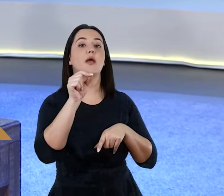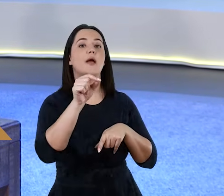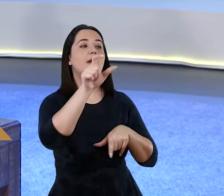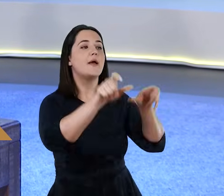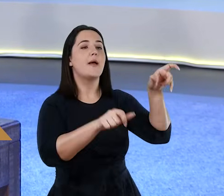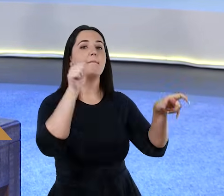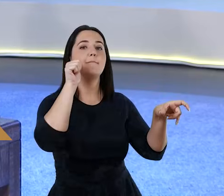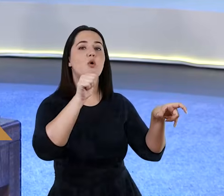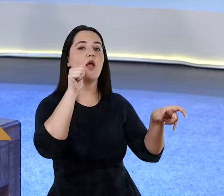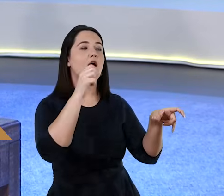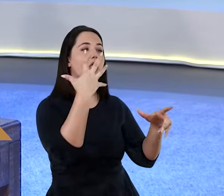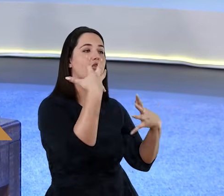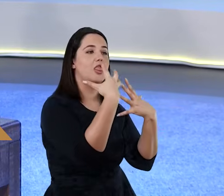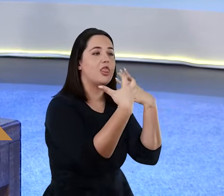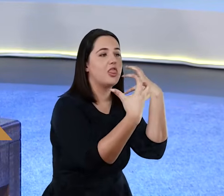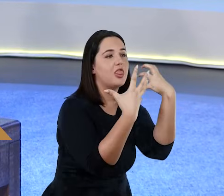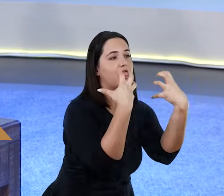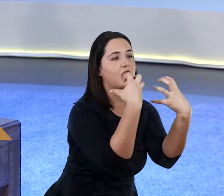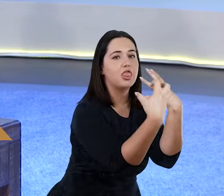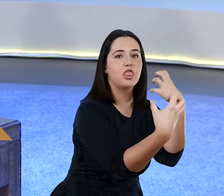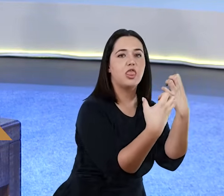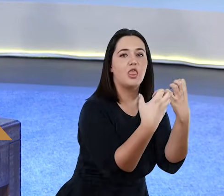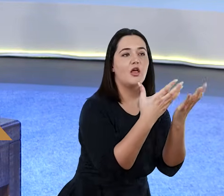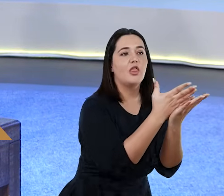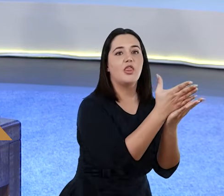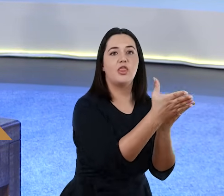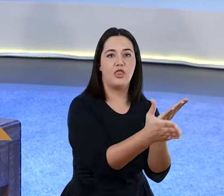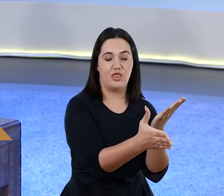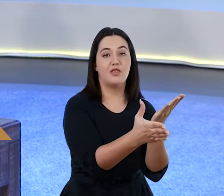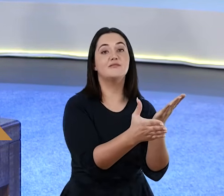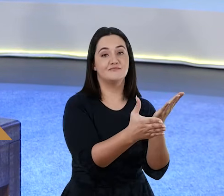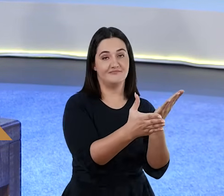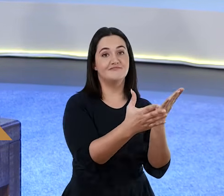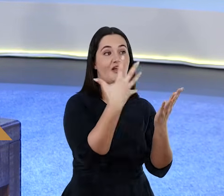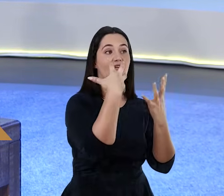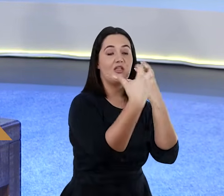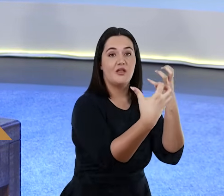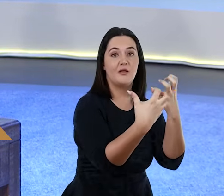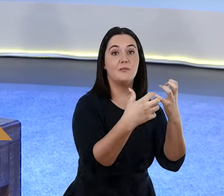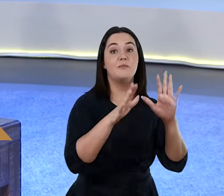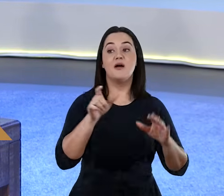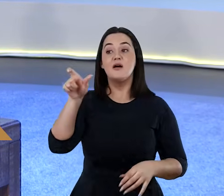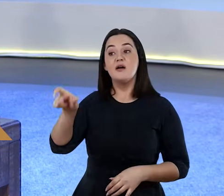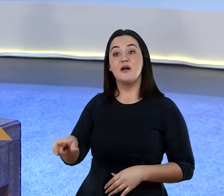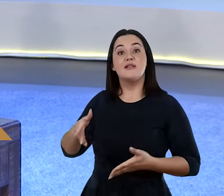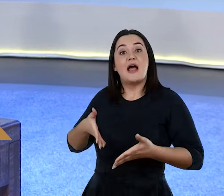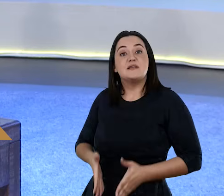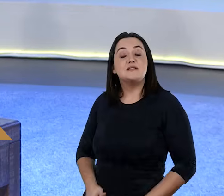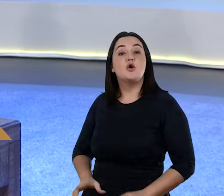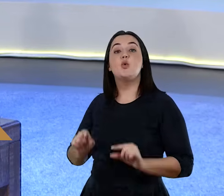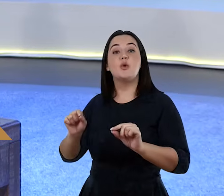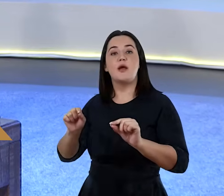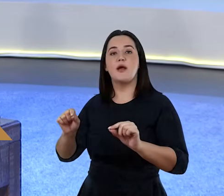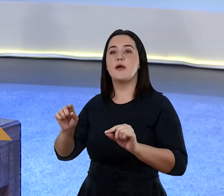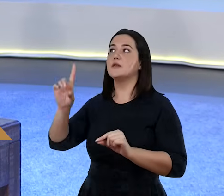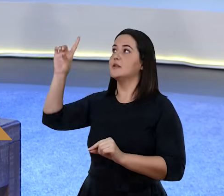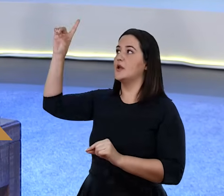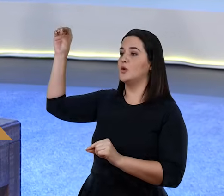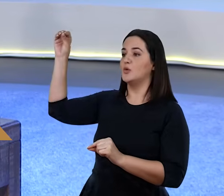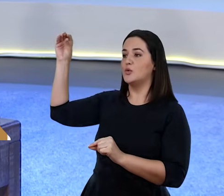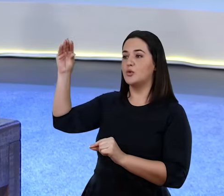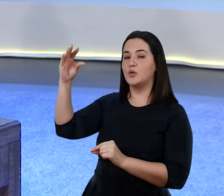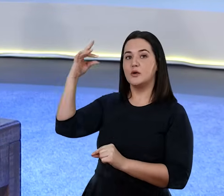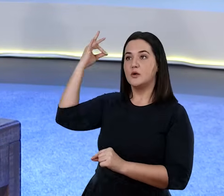que facilmente o seduziam, levando a praticar coisas não dignas de um homem que havia nascido para estar cheio